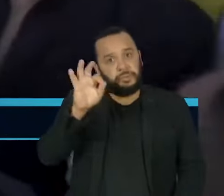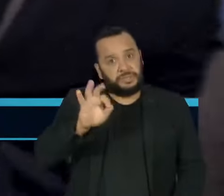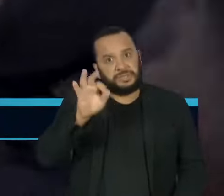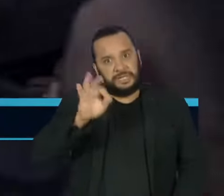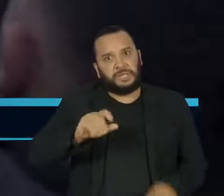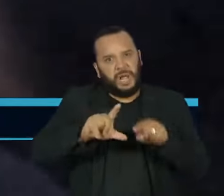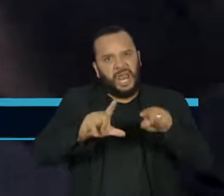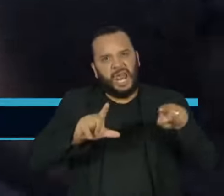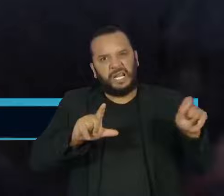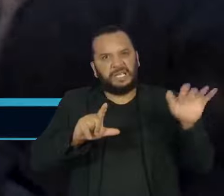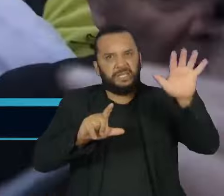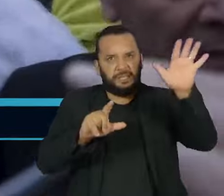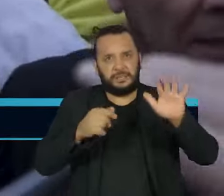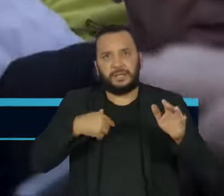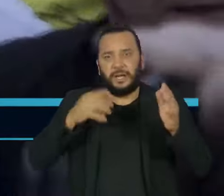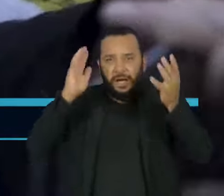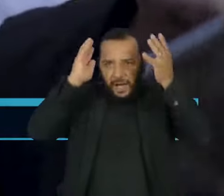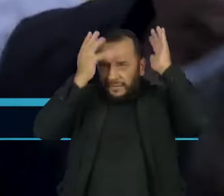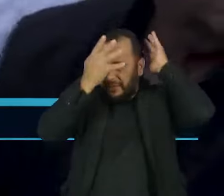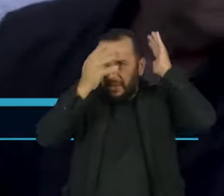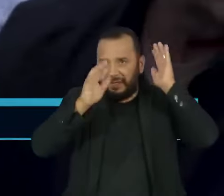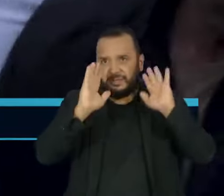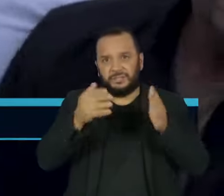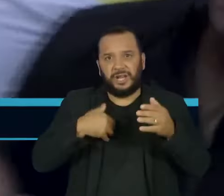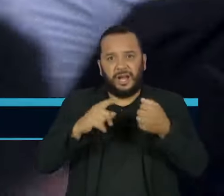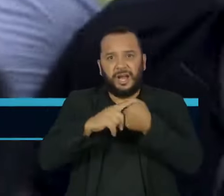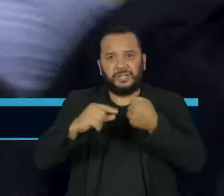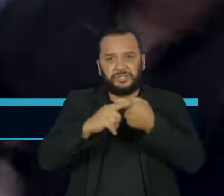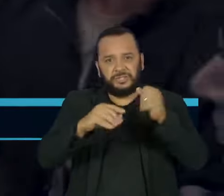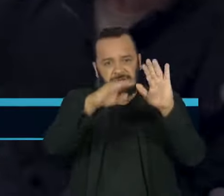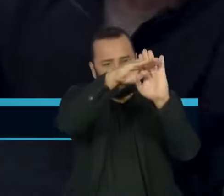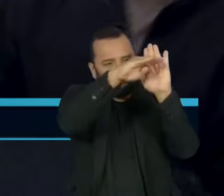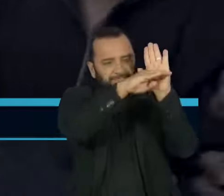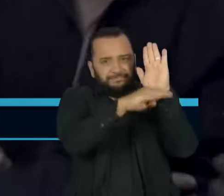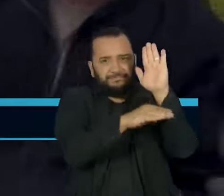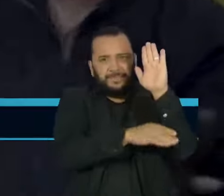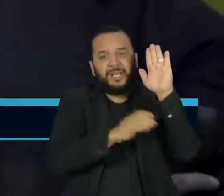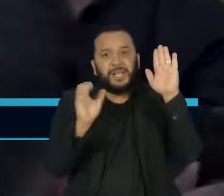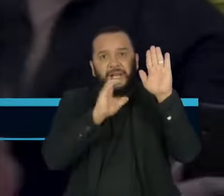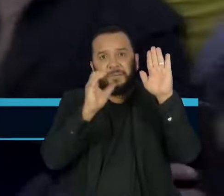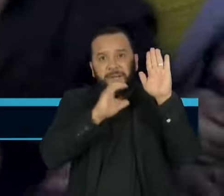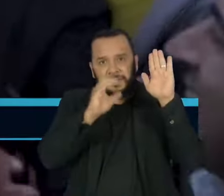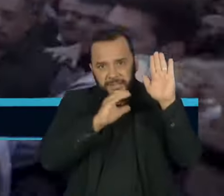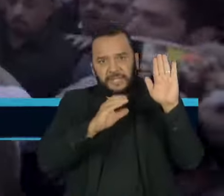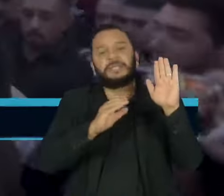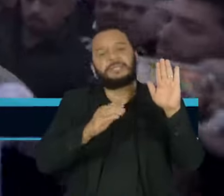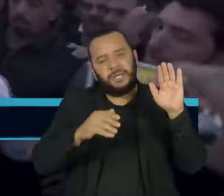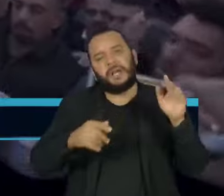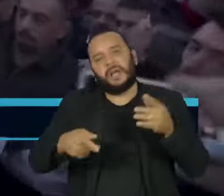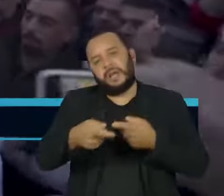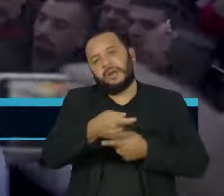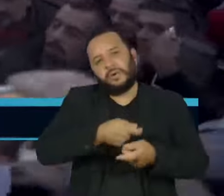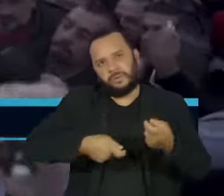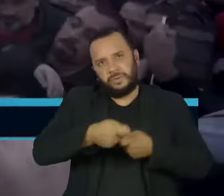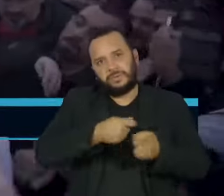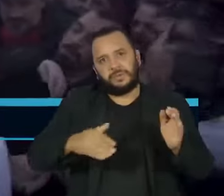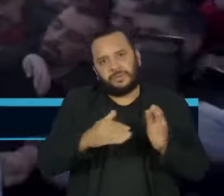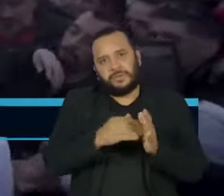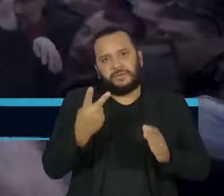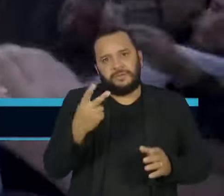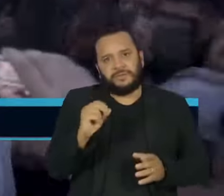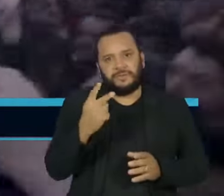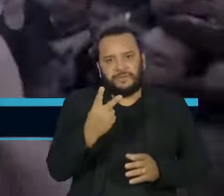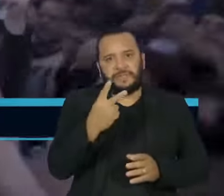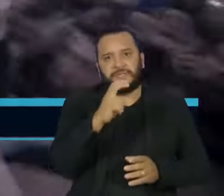um pacote com mais de 600 artigos declarando emergência pública e econômica até 2025. Milei ainda propôs mudanças